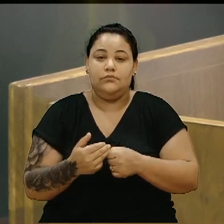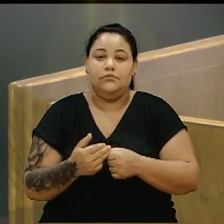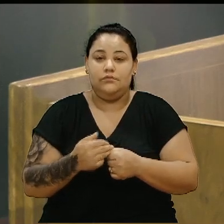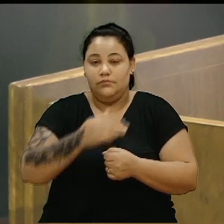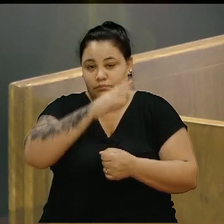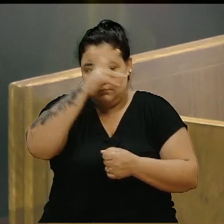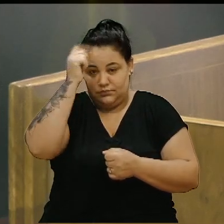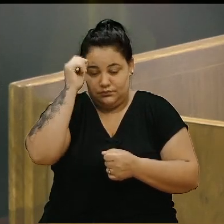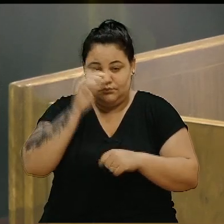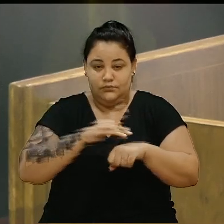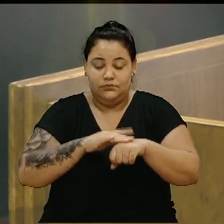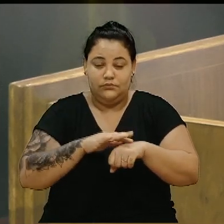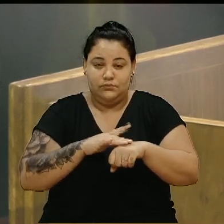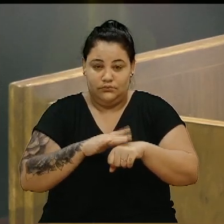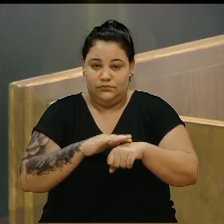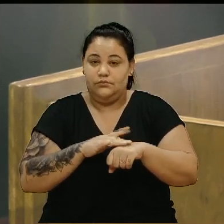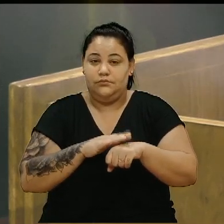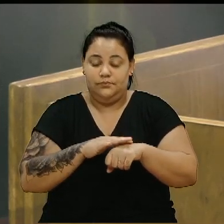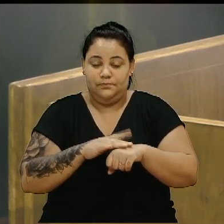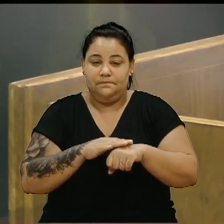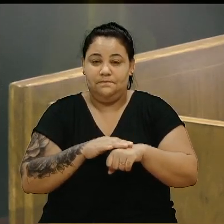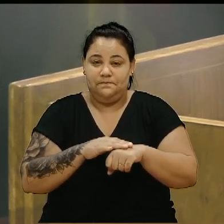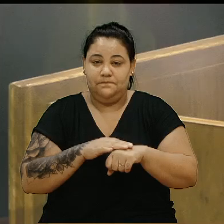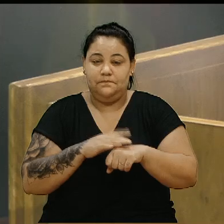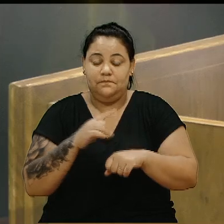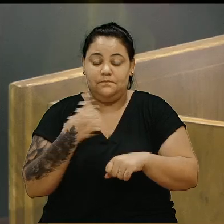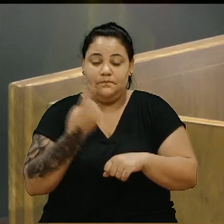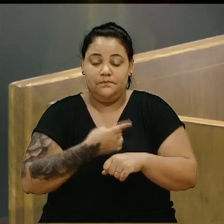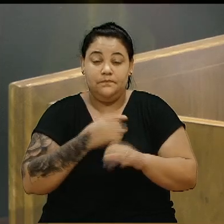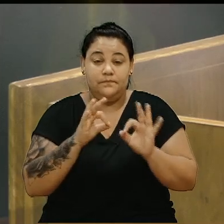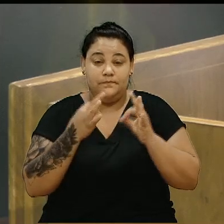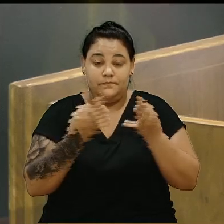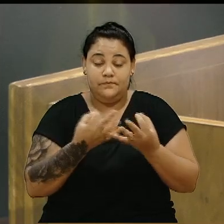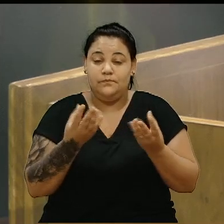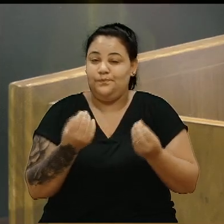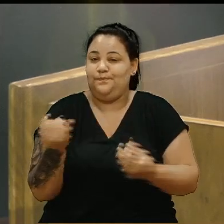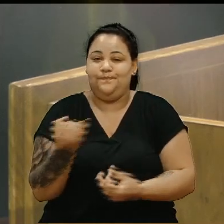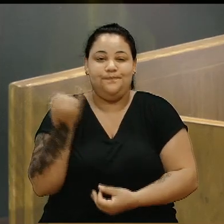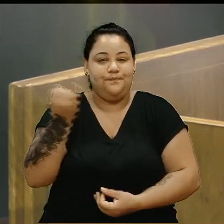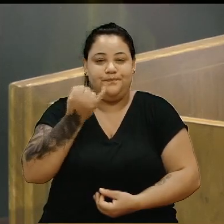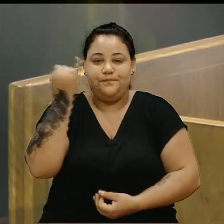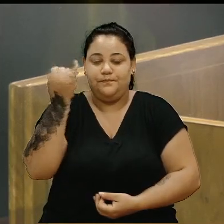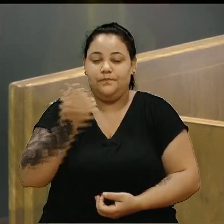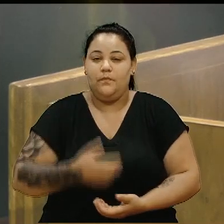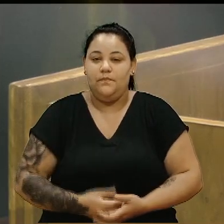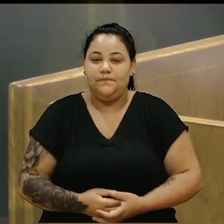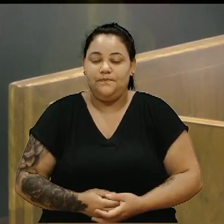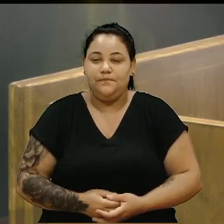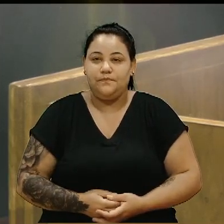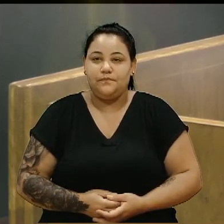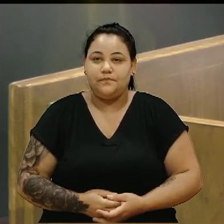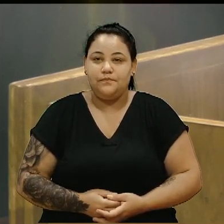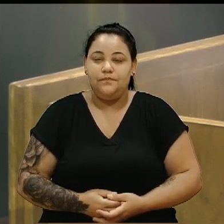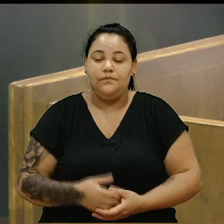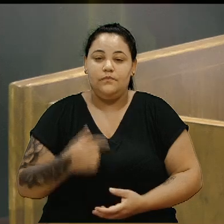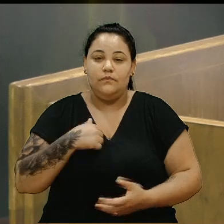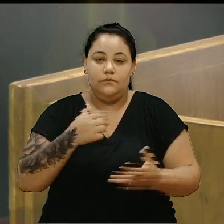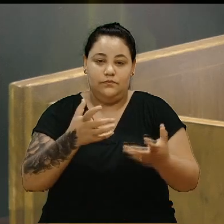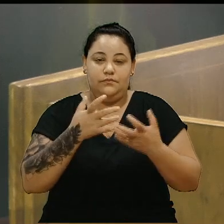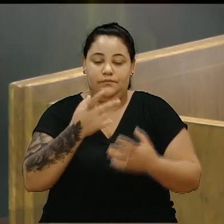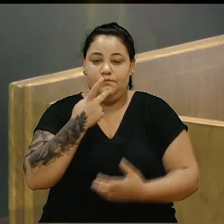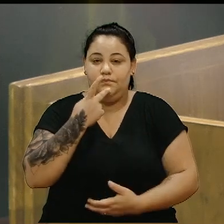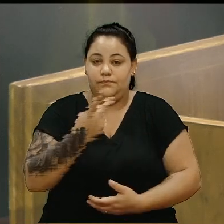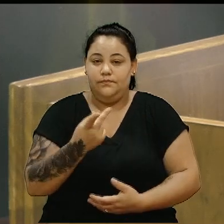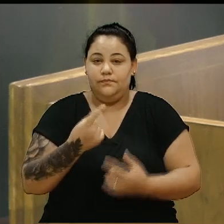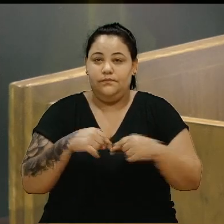nós, familiares com pessoas com doenças raras. Eu gostaria de iniciar